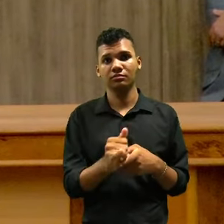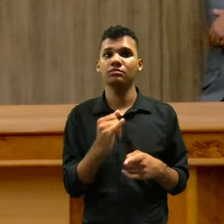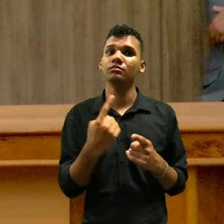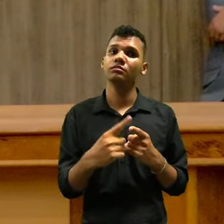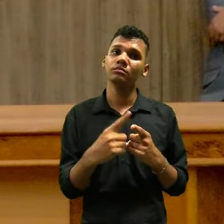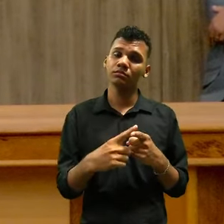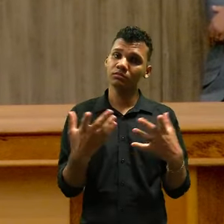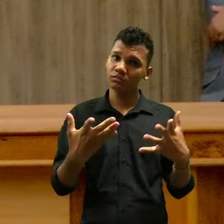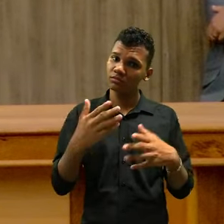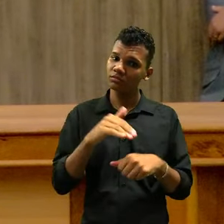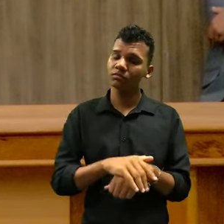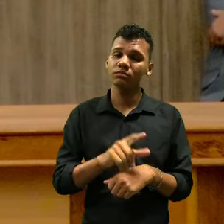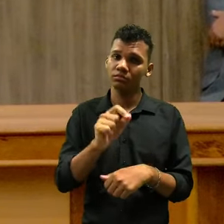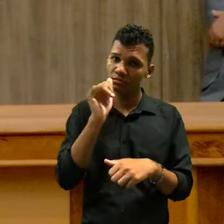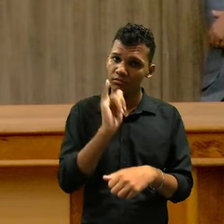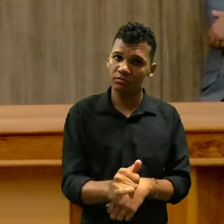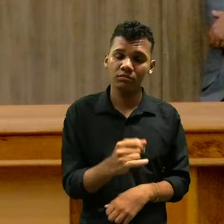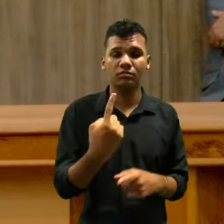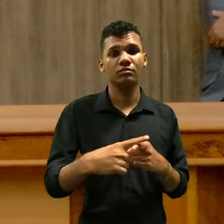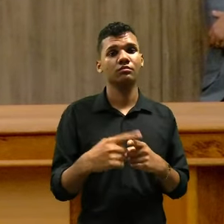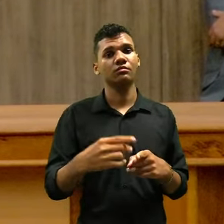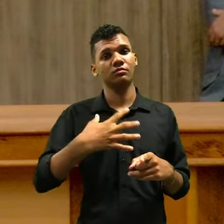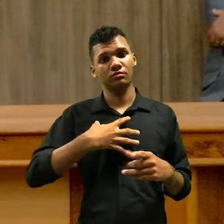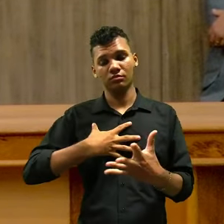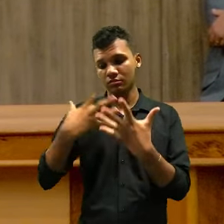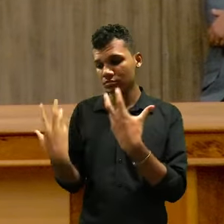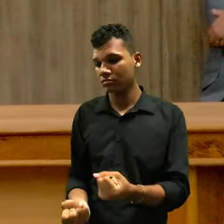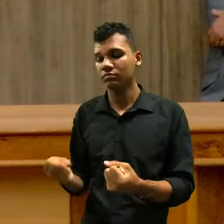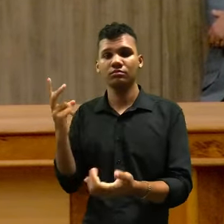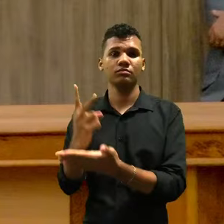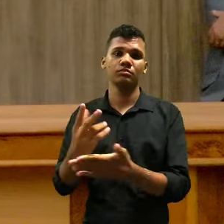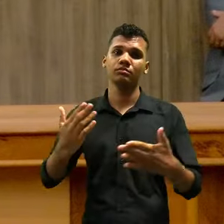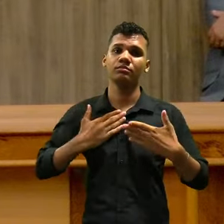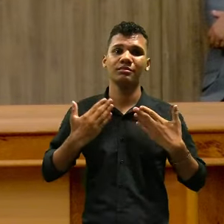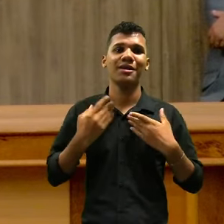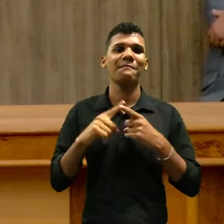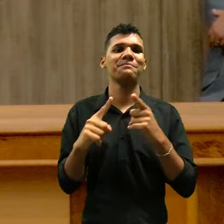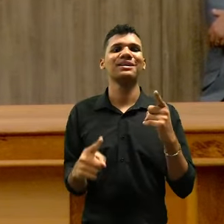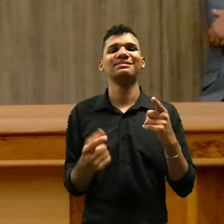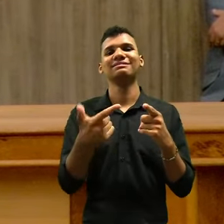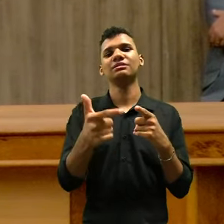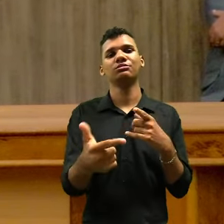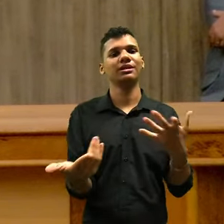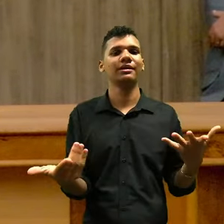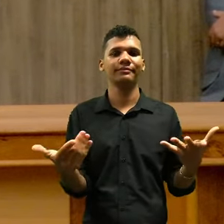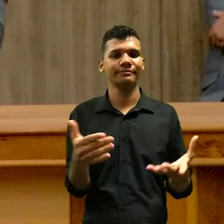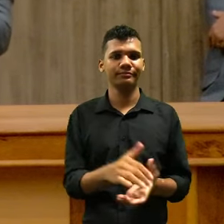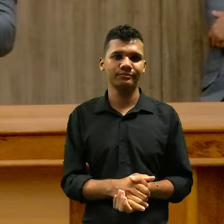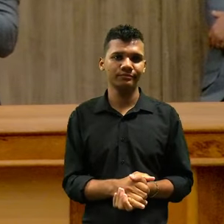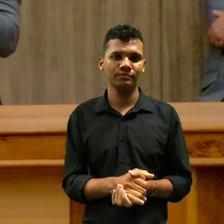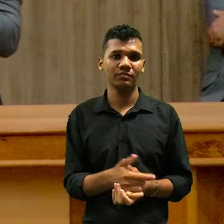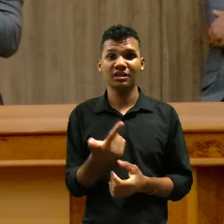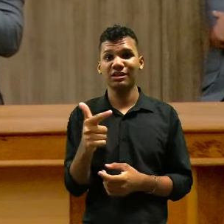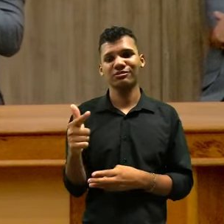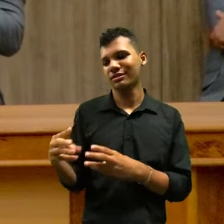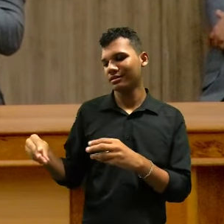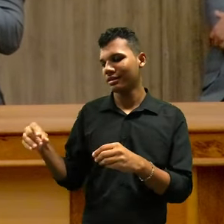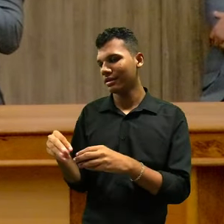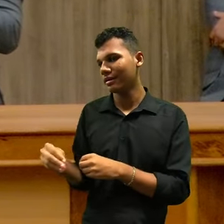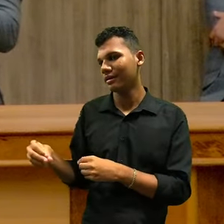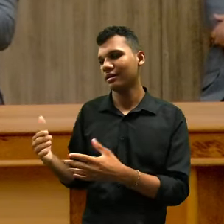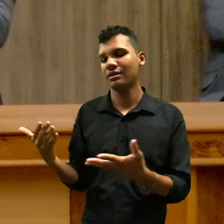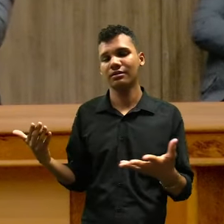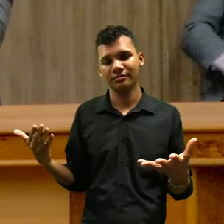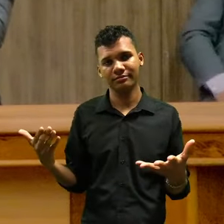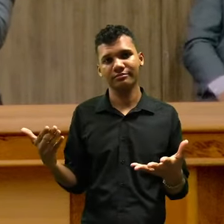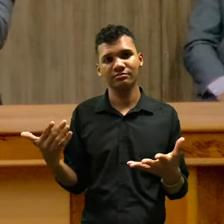para ti recebe com al mas ele não tem o quê ele não tem terra